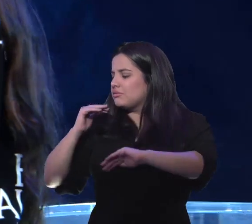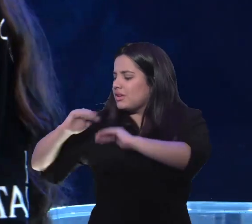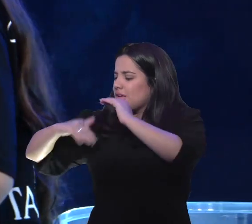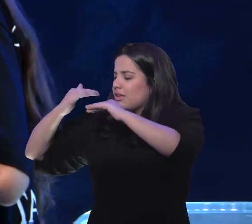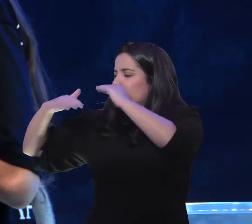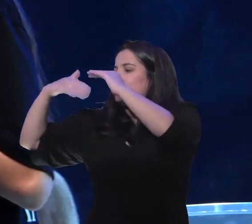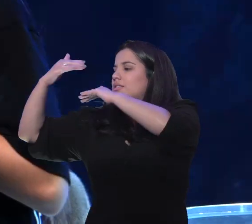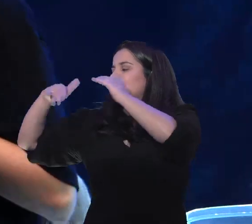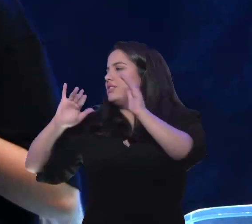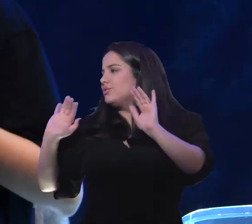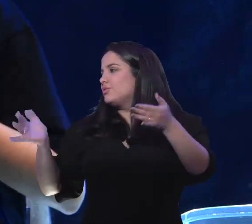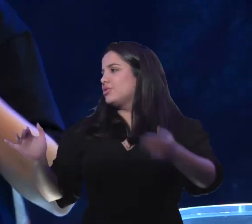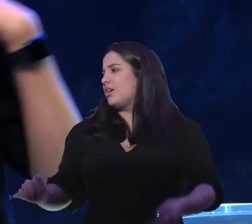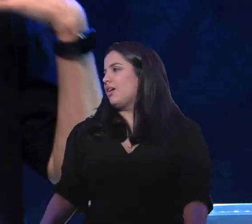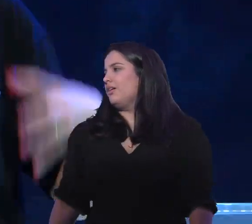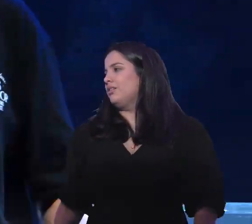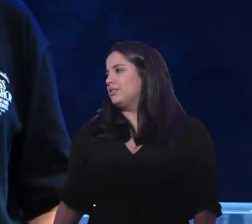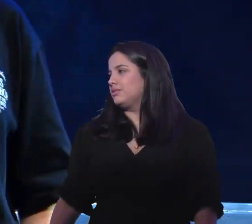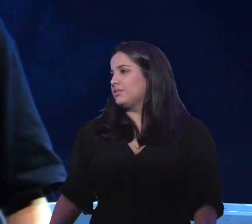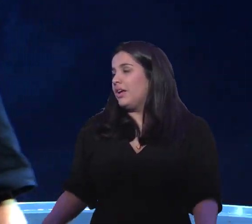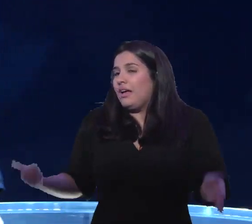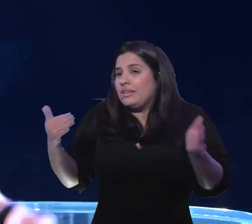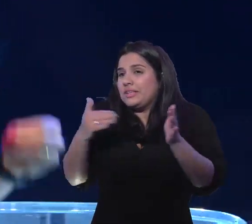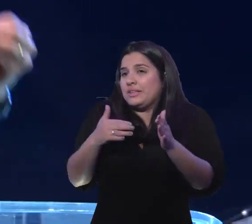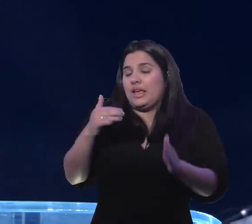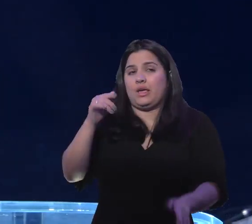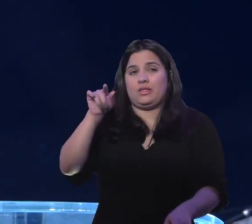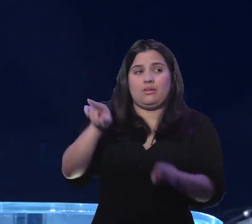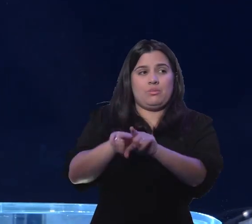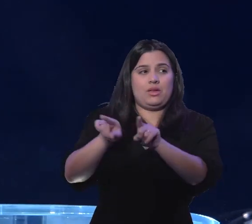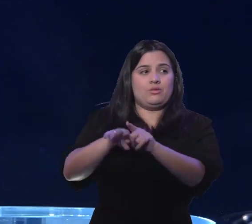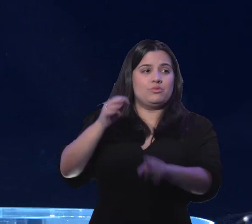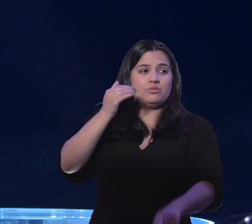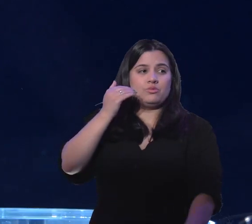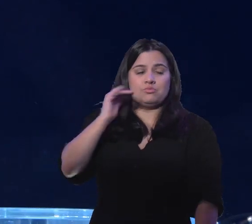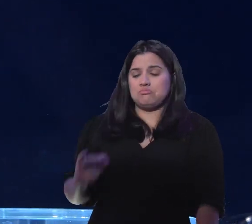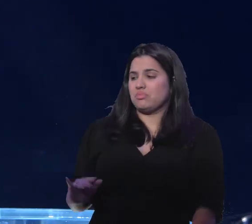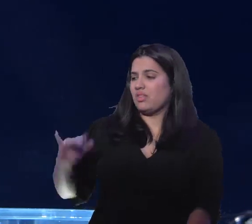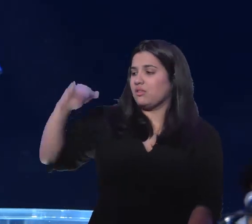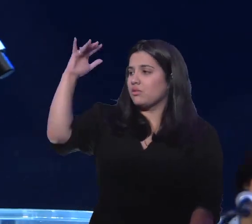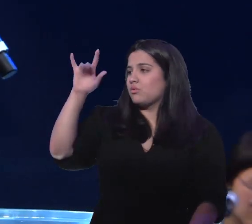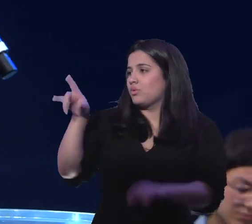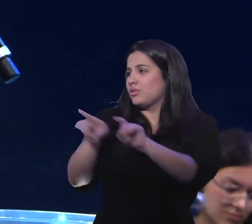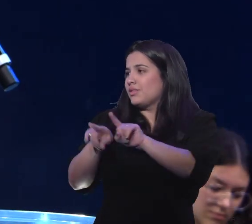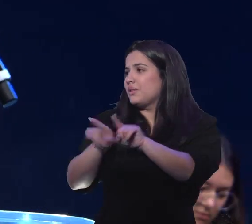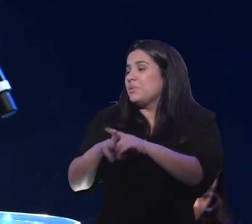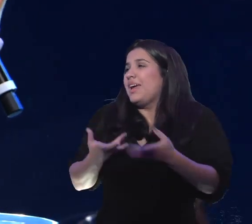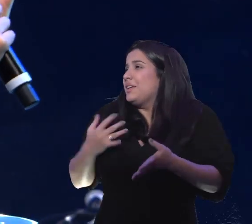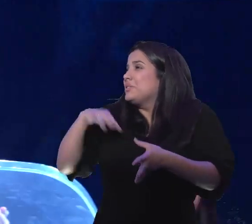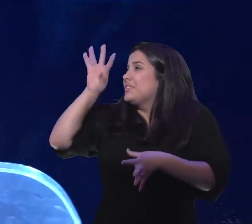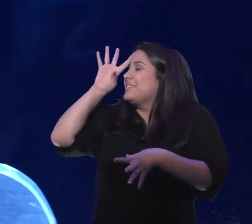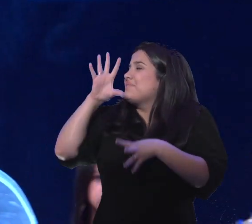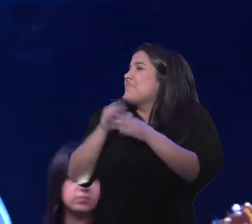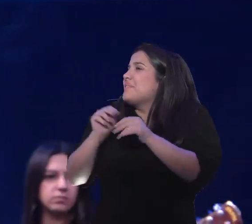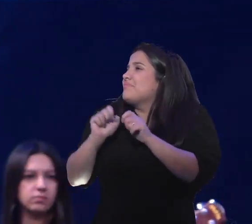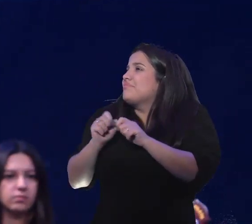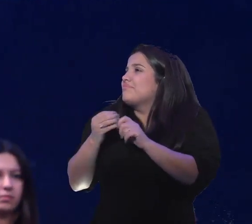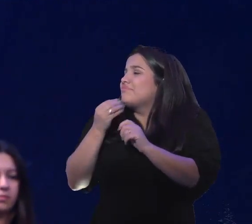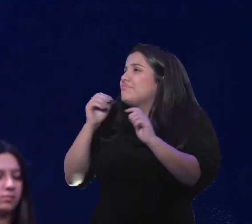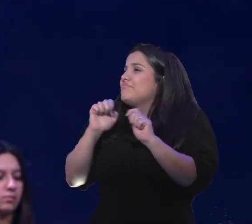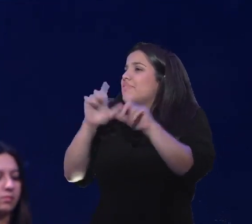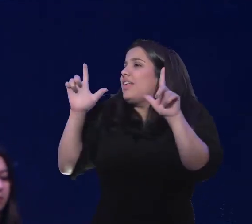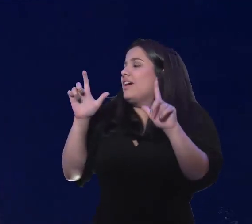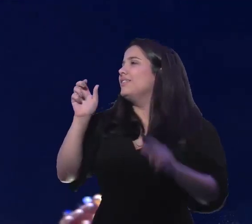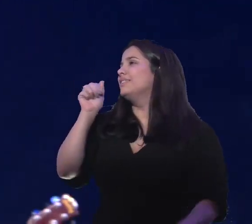nós, até os adultos que estão aqui, nosso entendimento não é claro ainda. O Senhor sabe